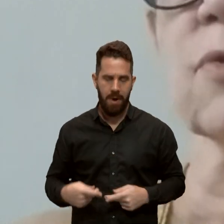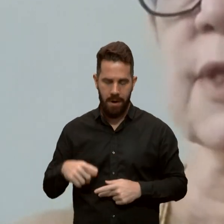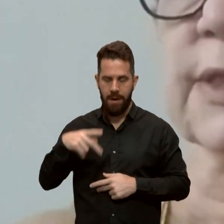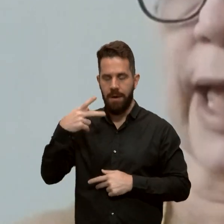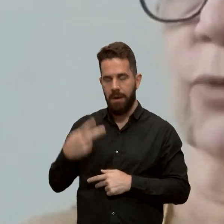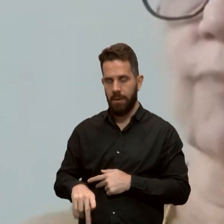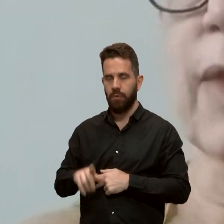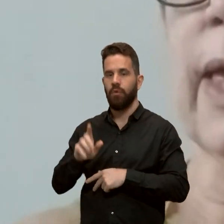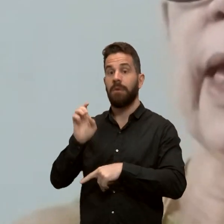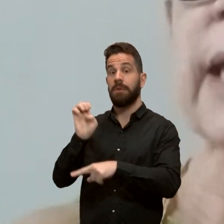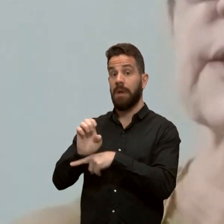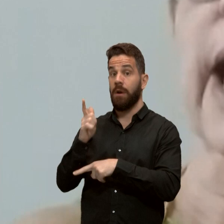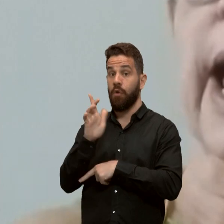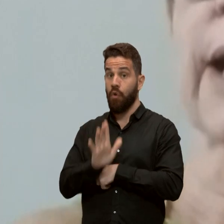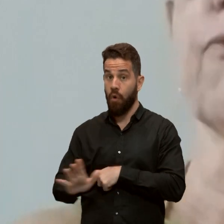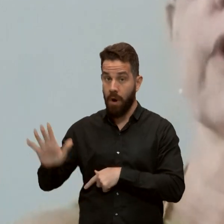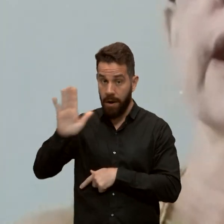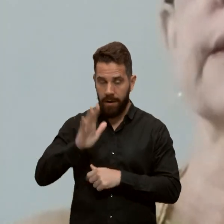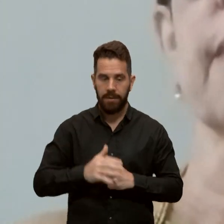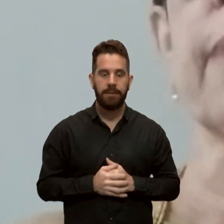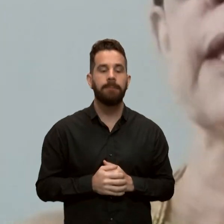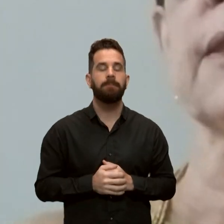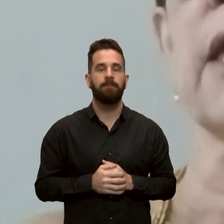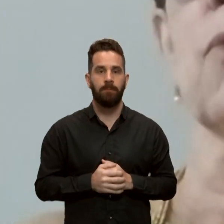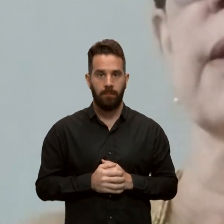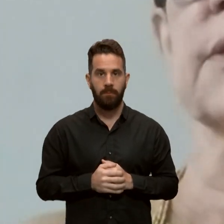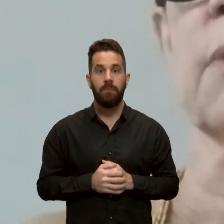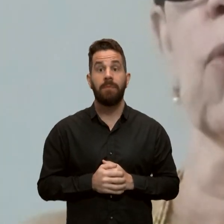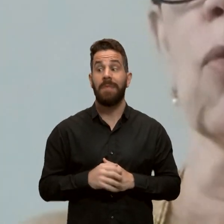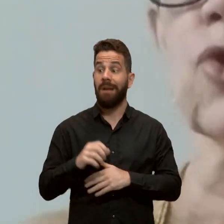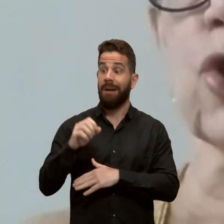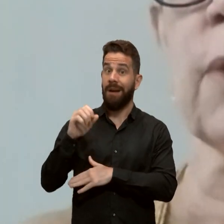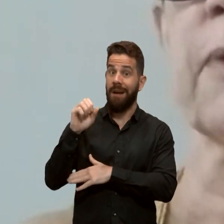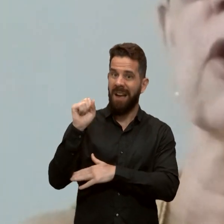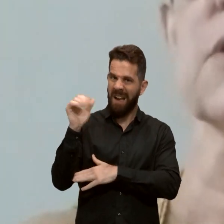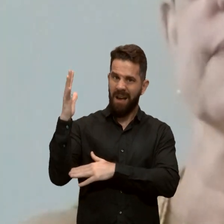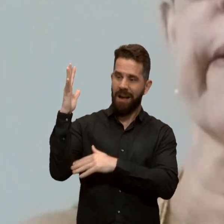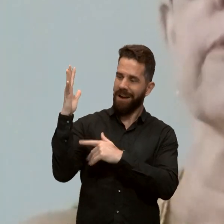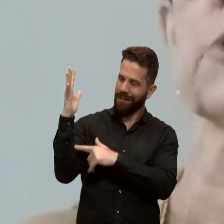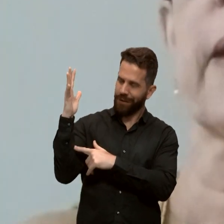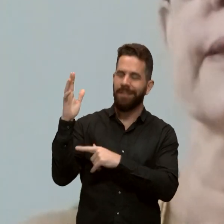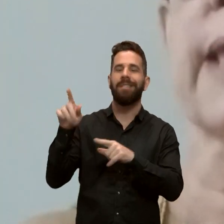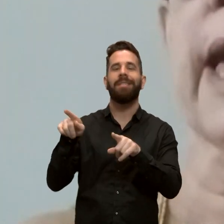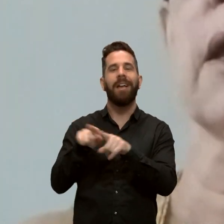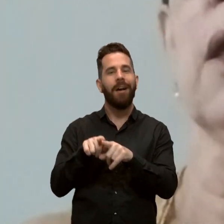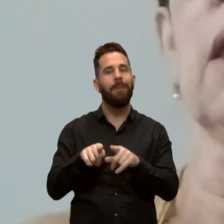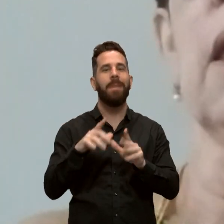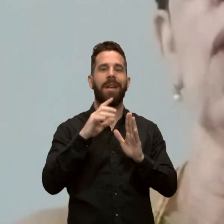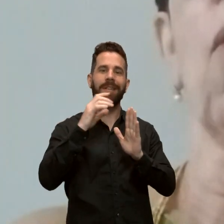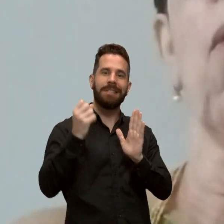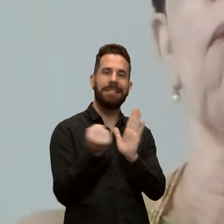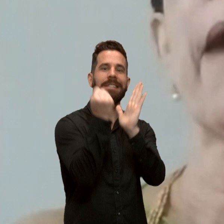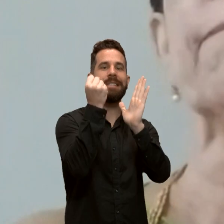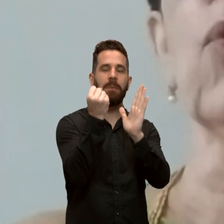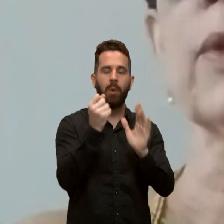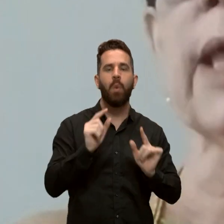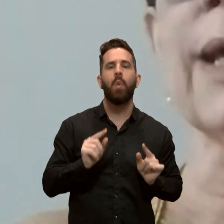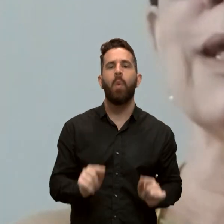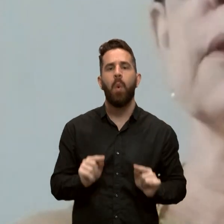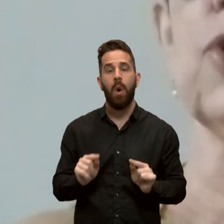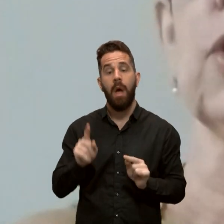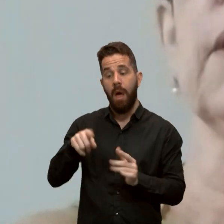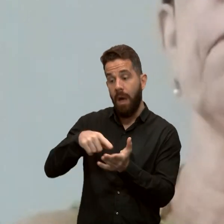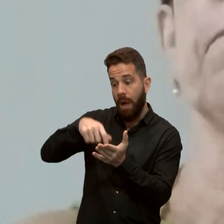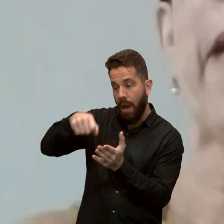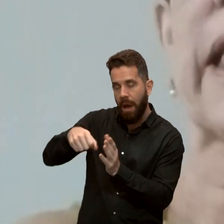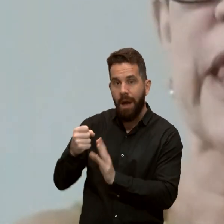nos outros estados. Essa árvore, ela também tem uma simbologia, porque nós vamos plantar uma